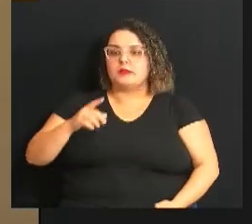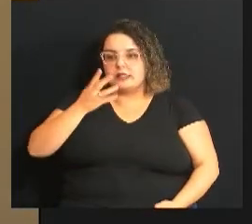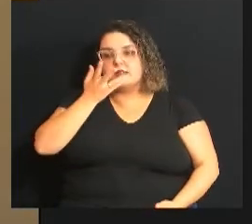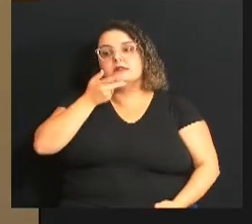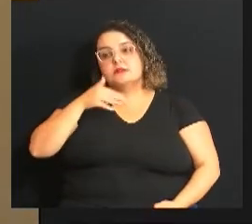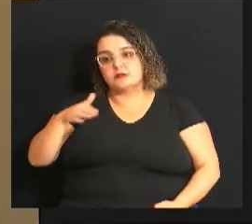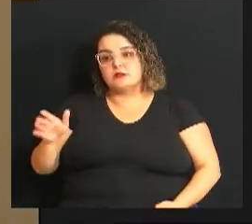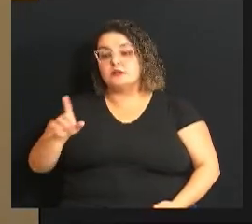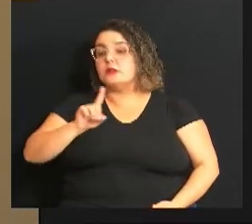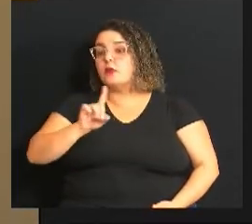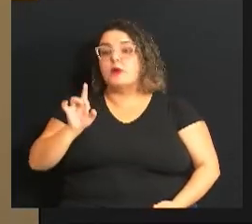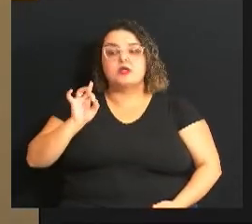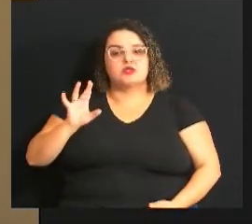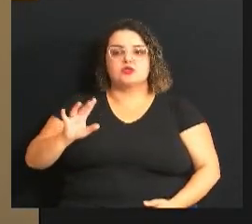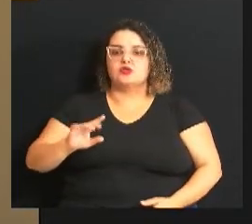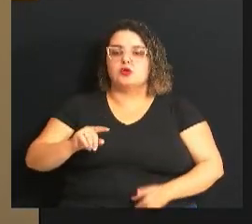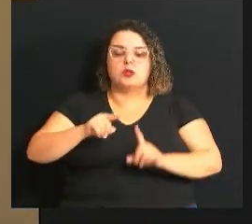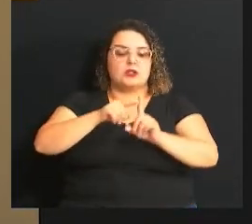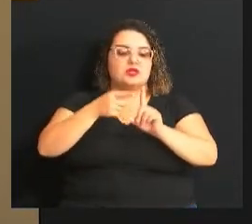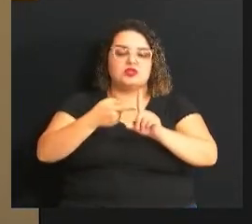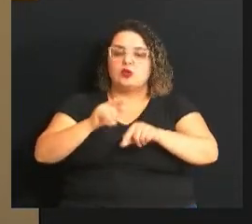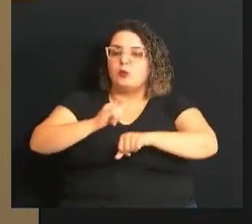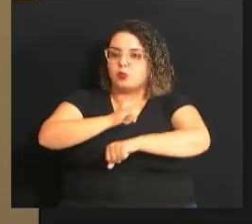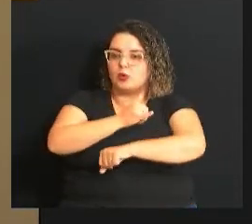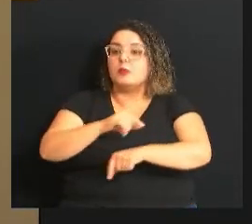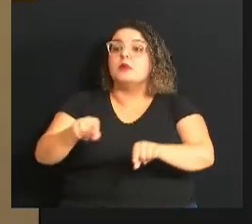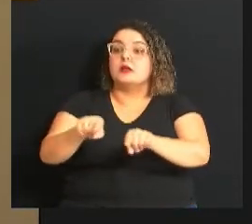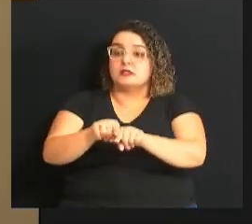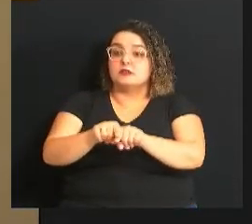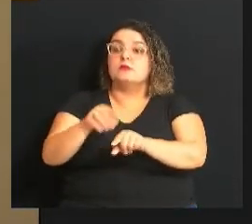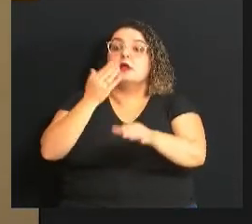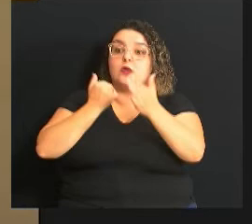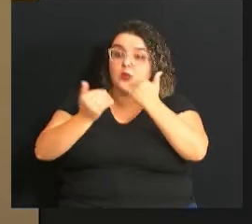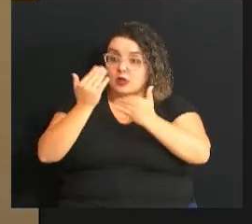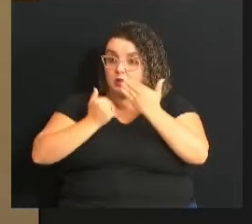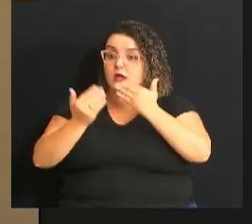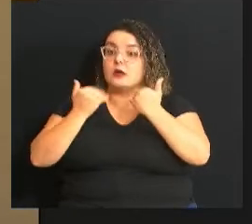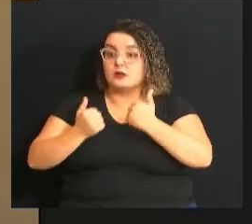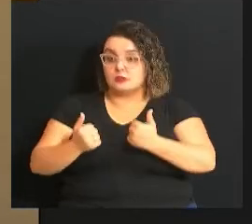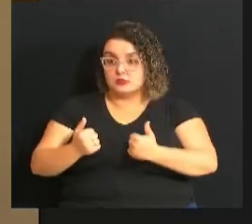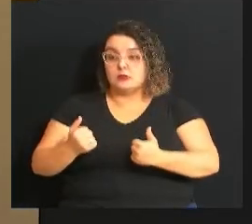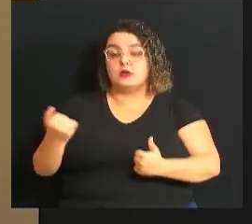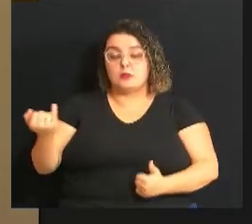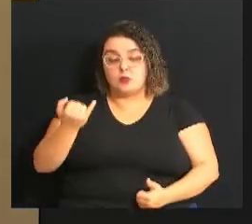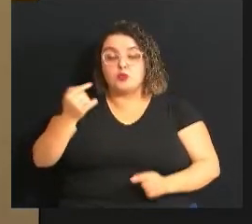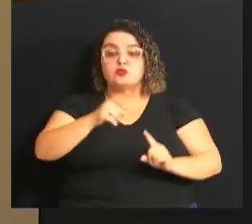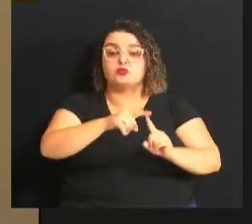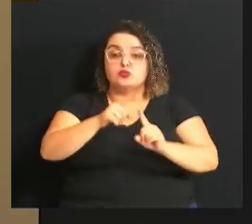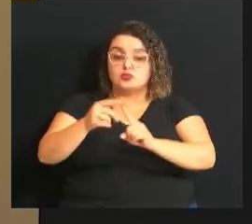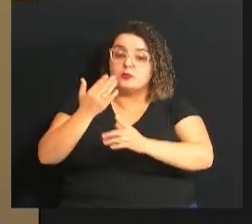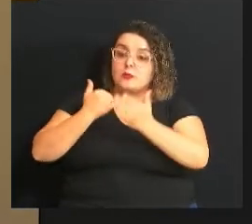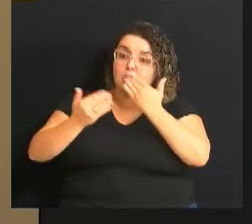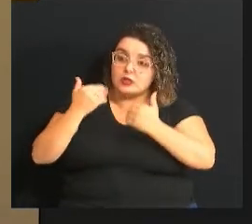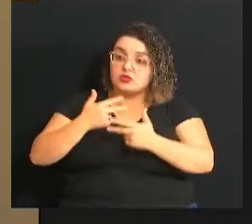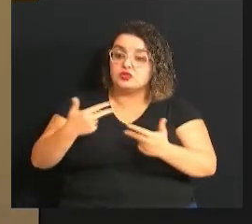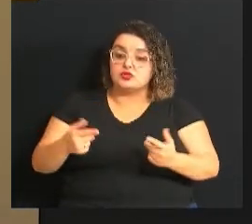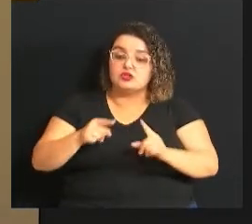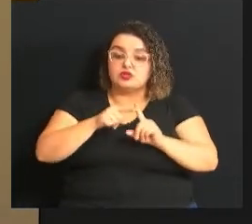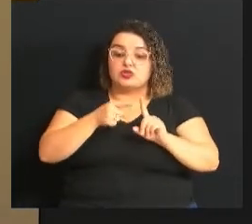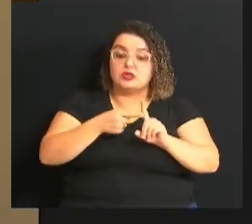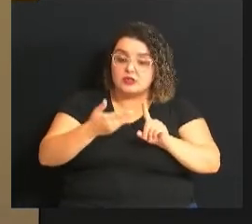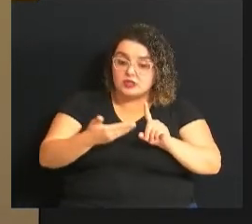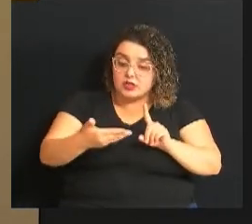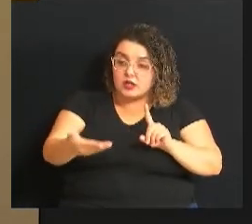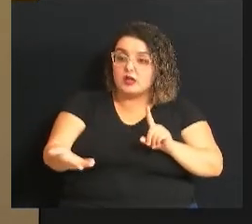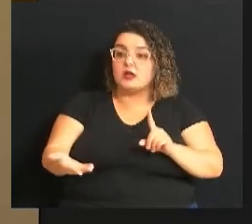não é só o ganho de peso da mãe, mas também o que ela come, conta, né? Então, o tipo da alimentação dela durante a gestação e